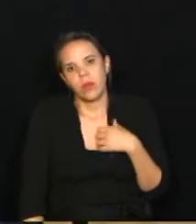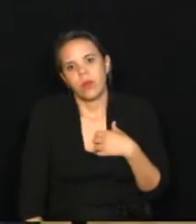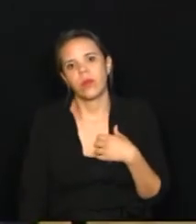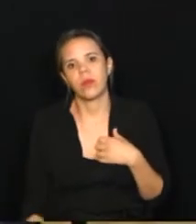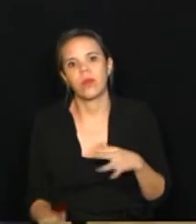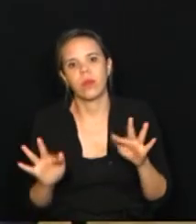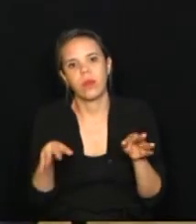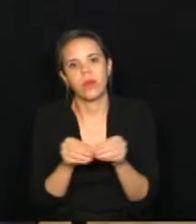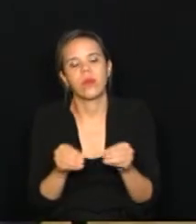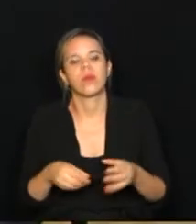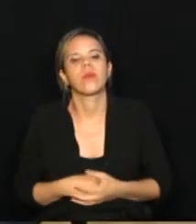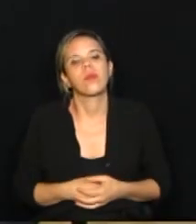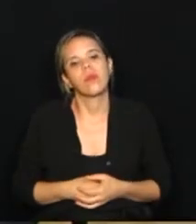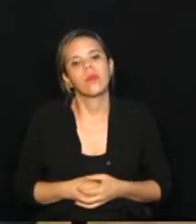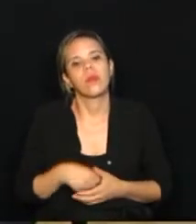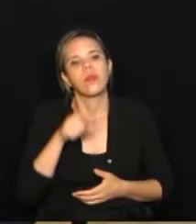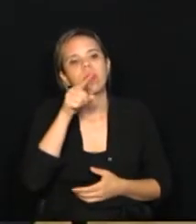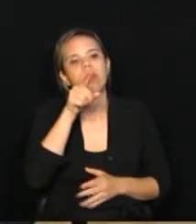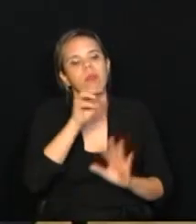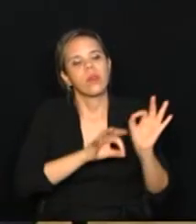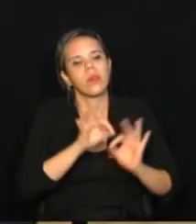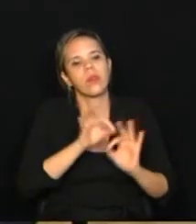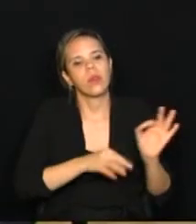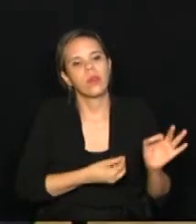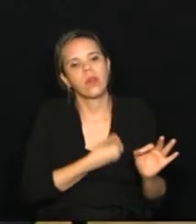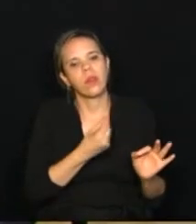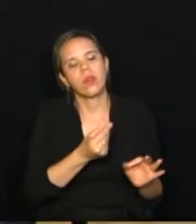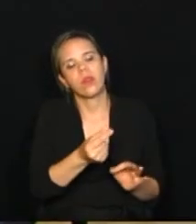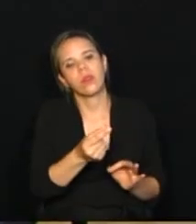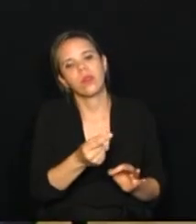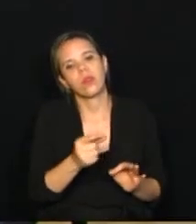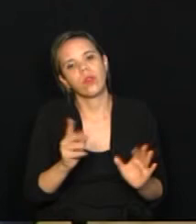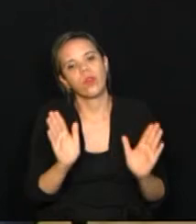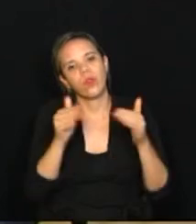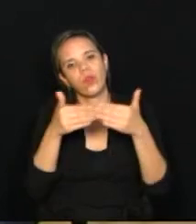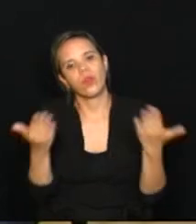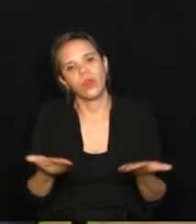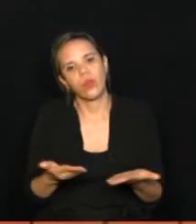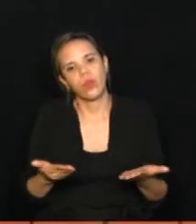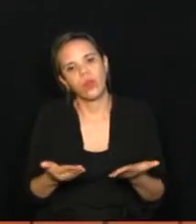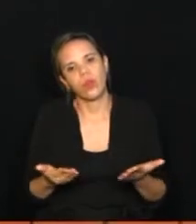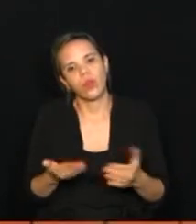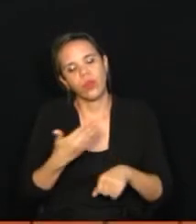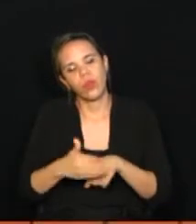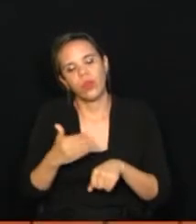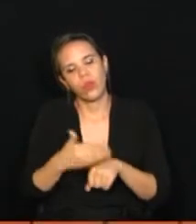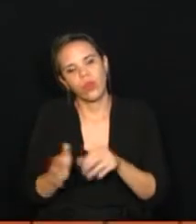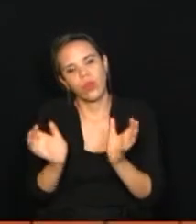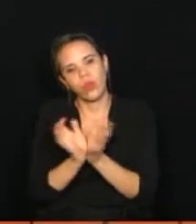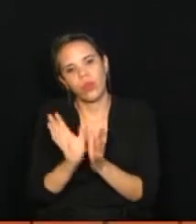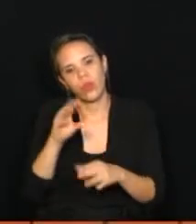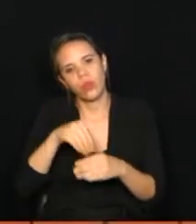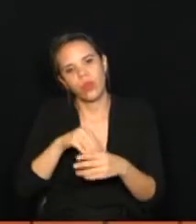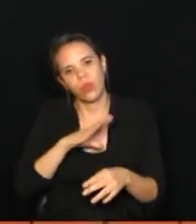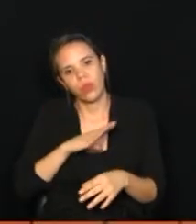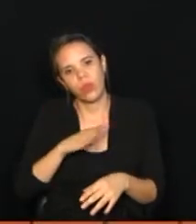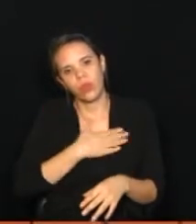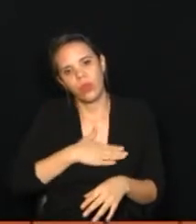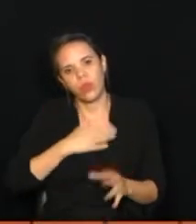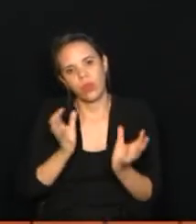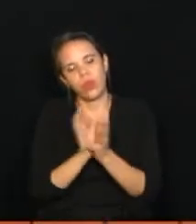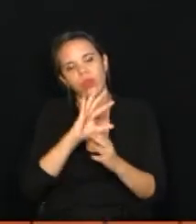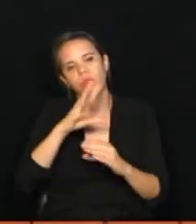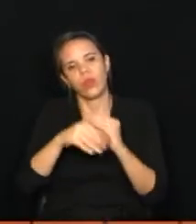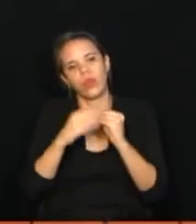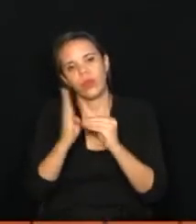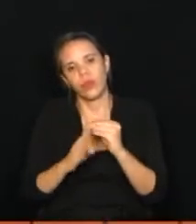gente poder encerrar, o seu planejamento de vida, foco agora em play-off, em seleção brasileira, você gosta de pensar